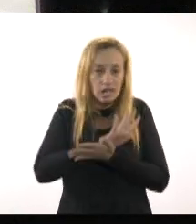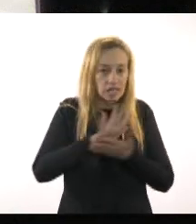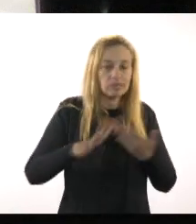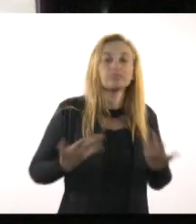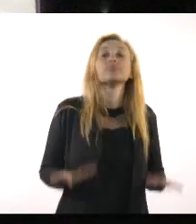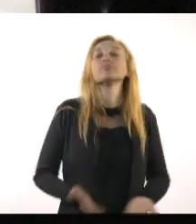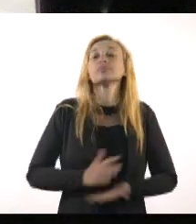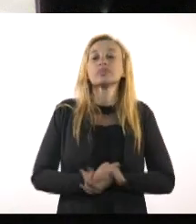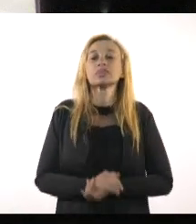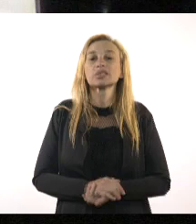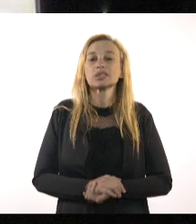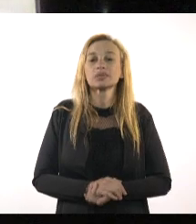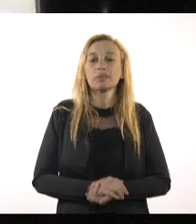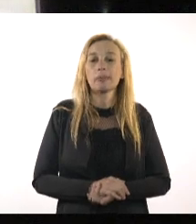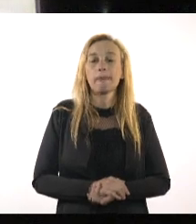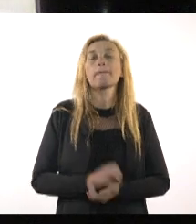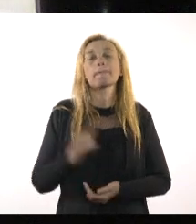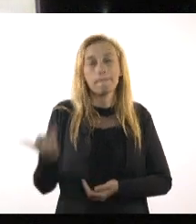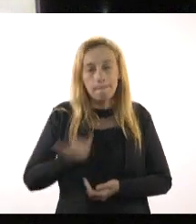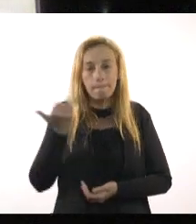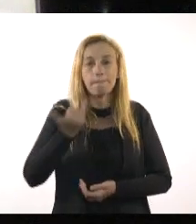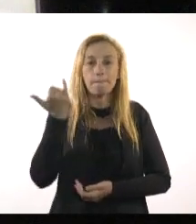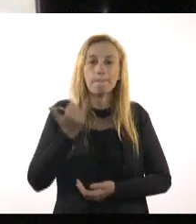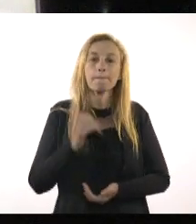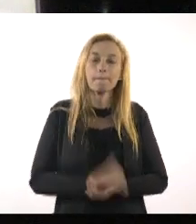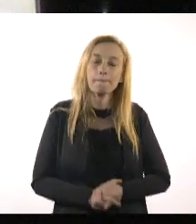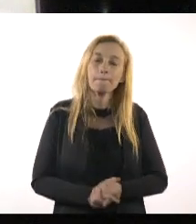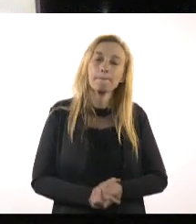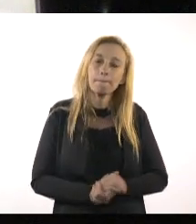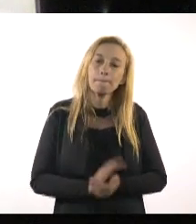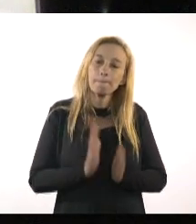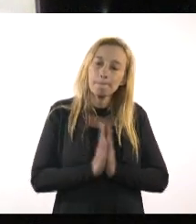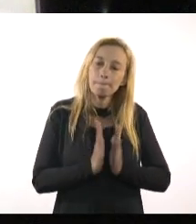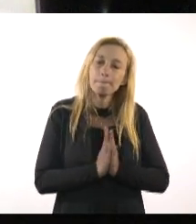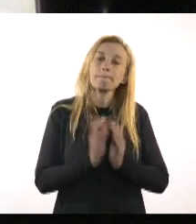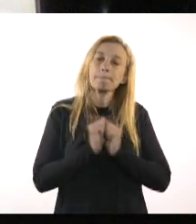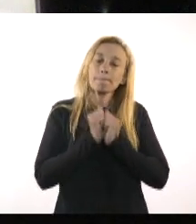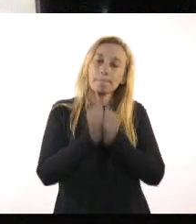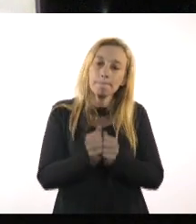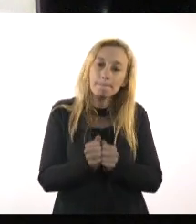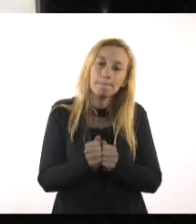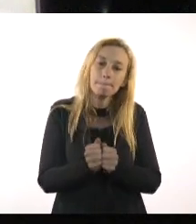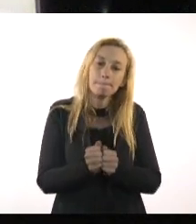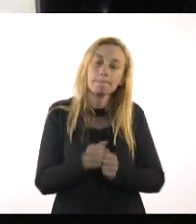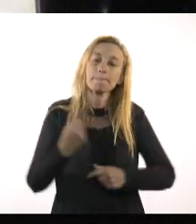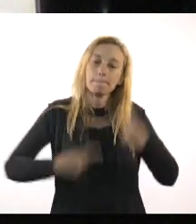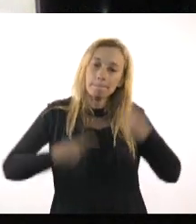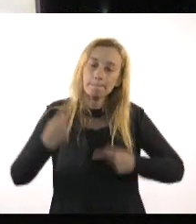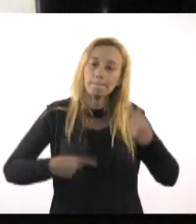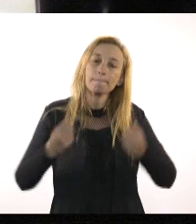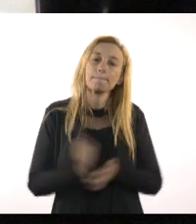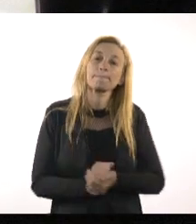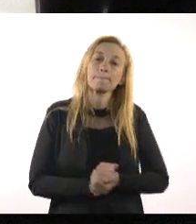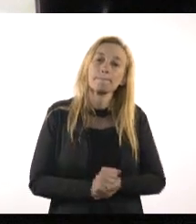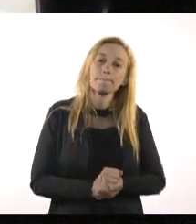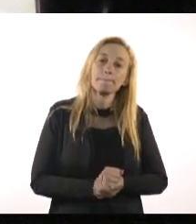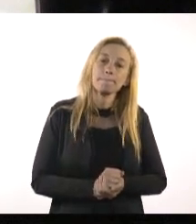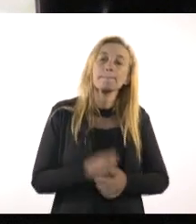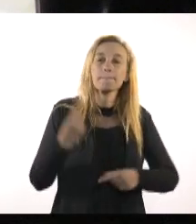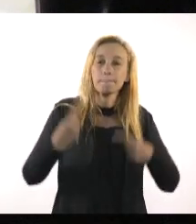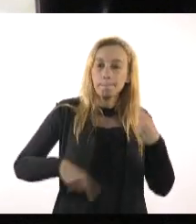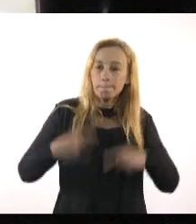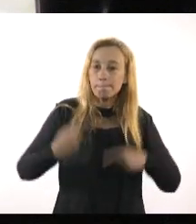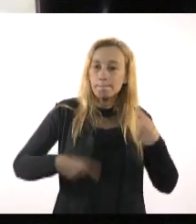né? E é importante essa intercessão junto à política. Afinal de contas, né, a